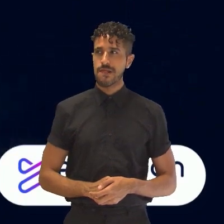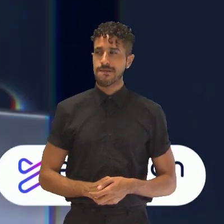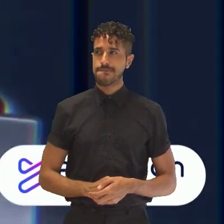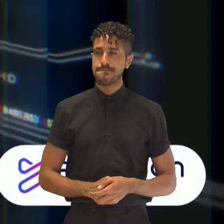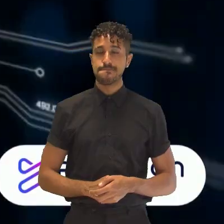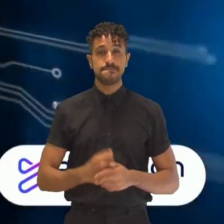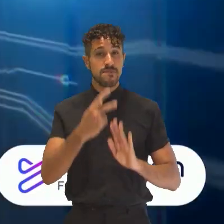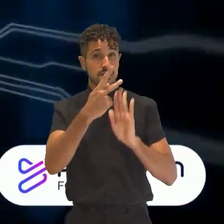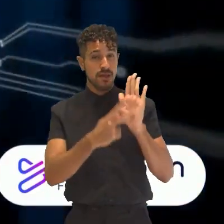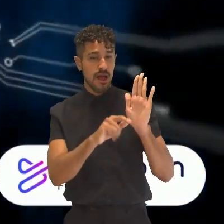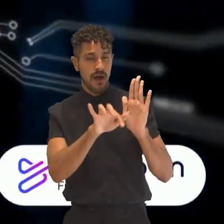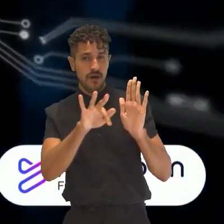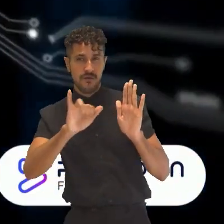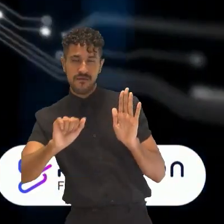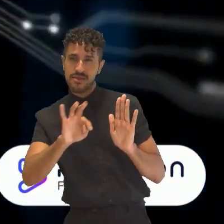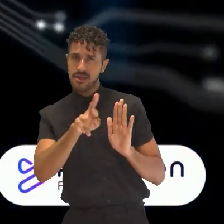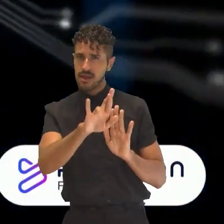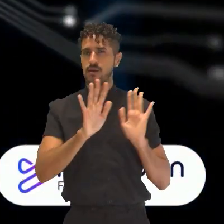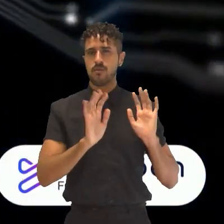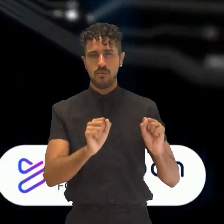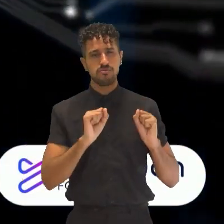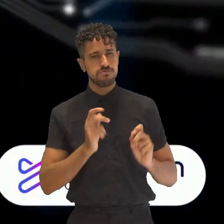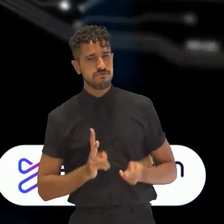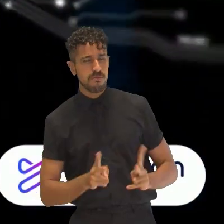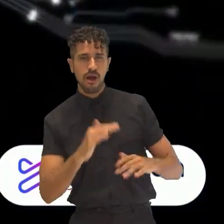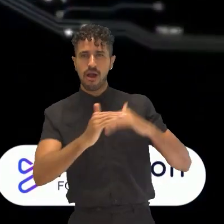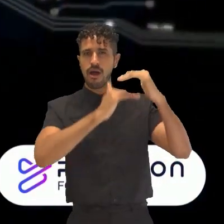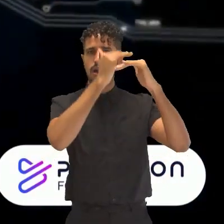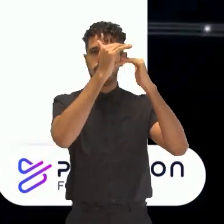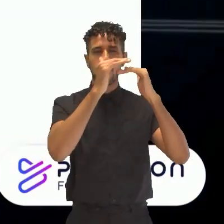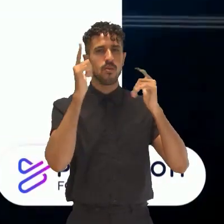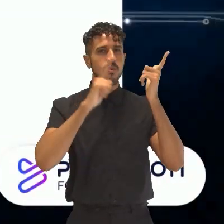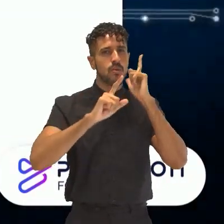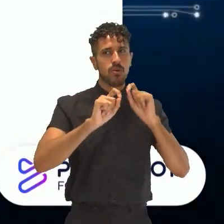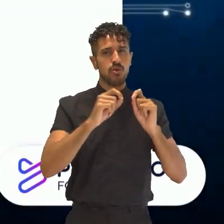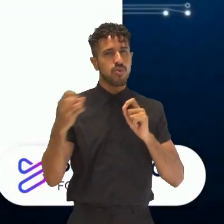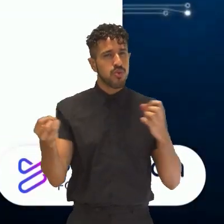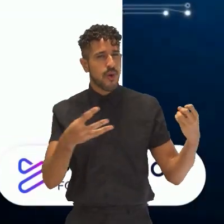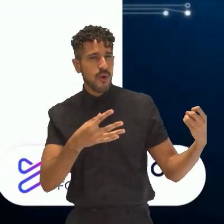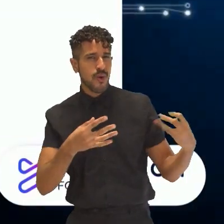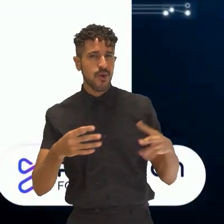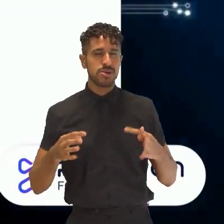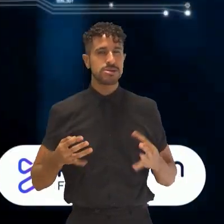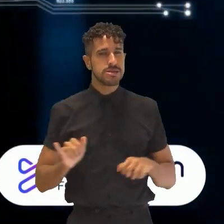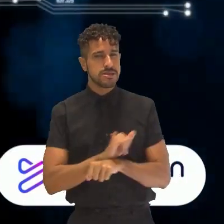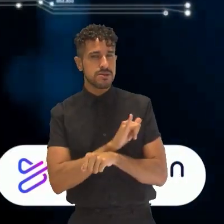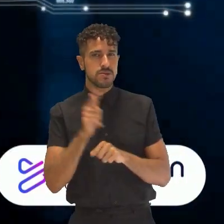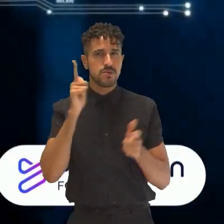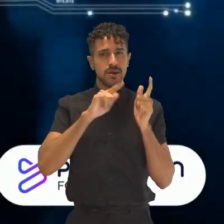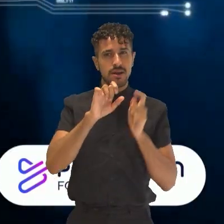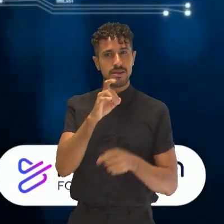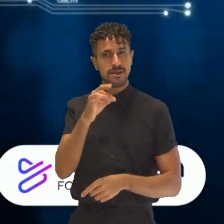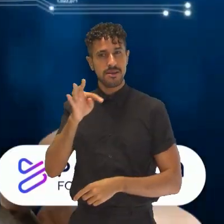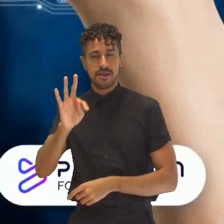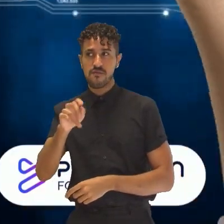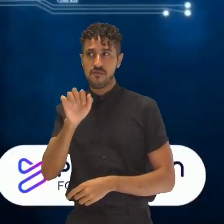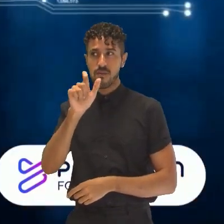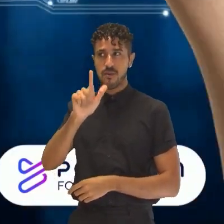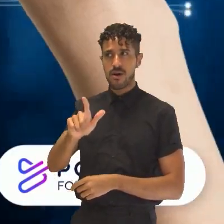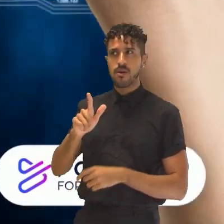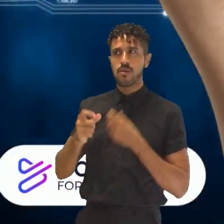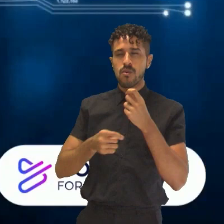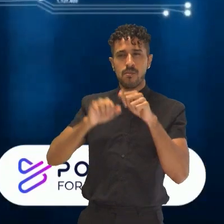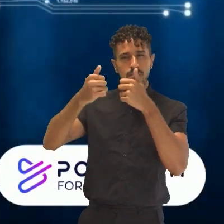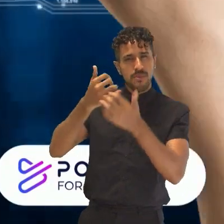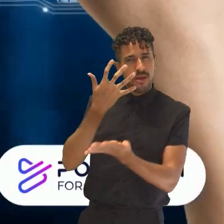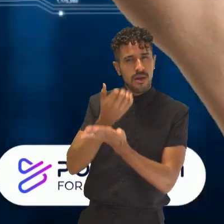O projeto Alpha TR pode continuar evoluindo, com o desenvolvimento de novas funcionalidades para o ADP Flual, tais como a